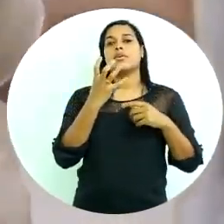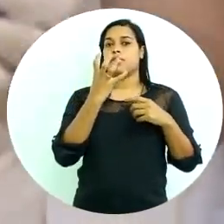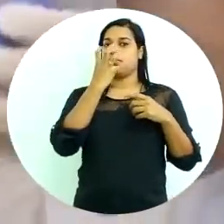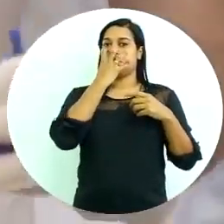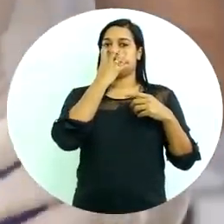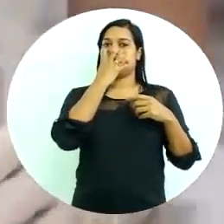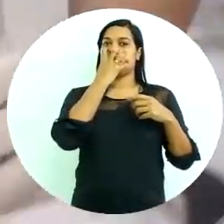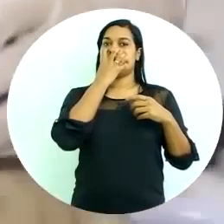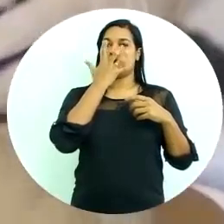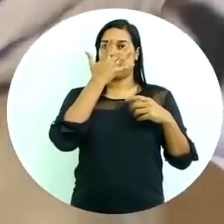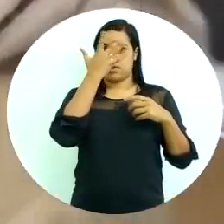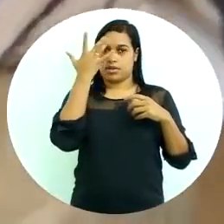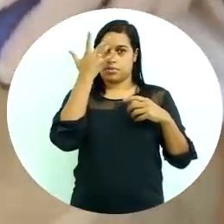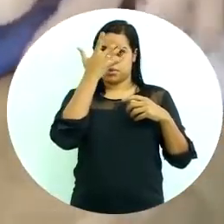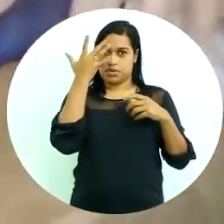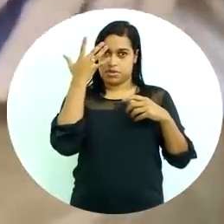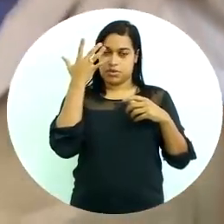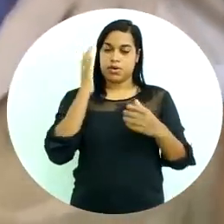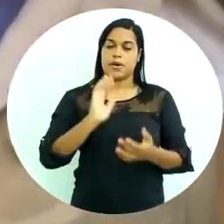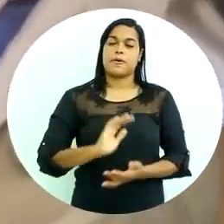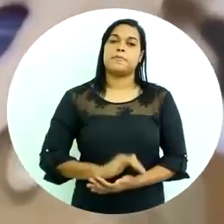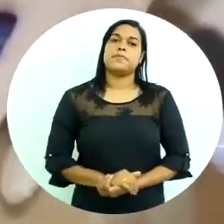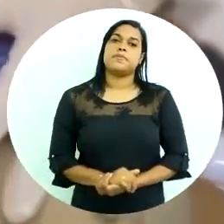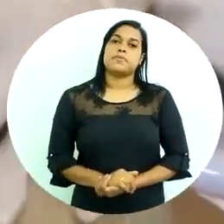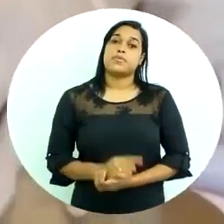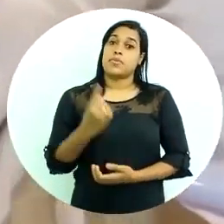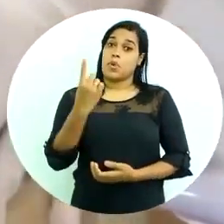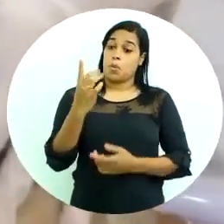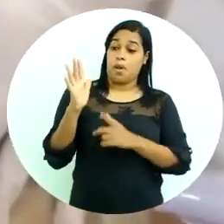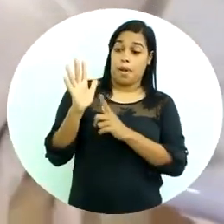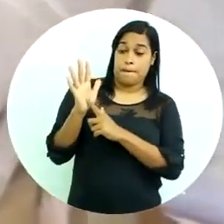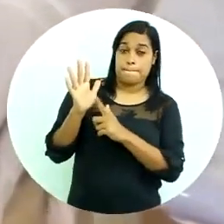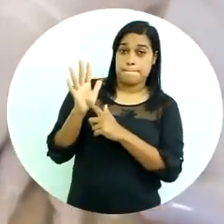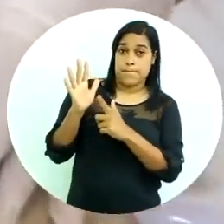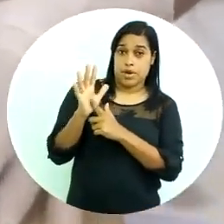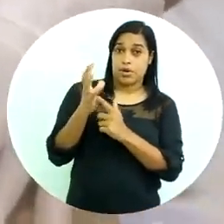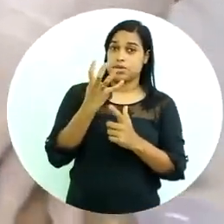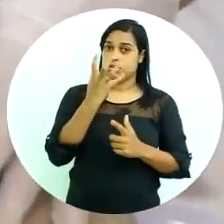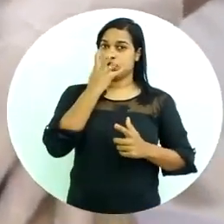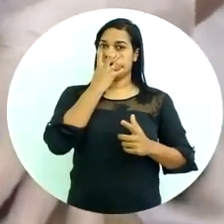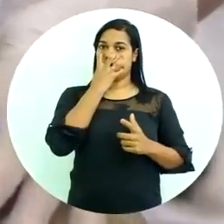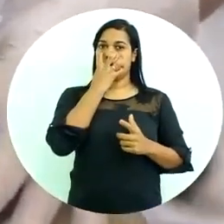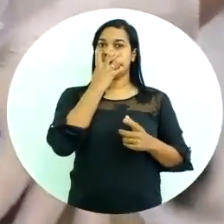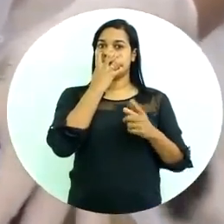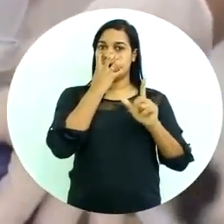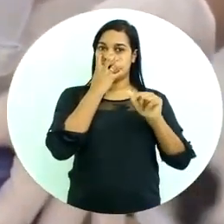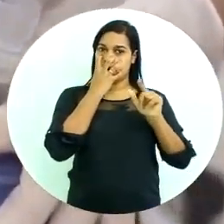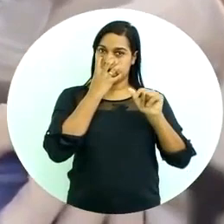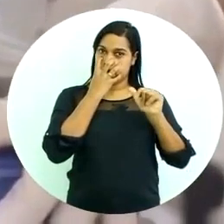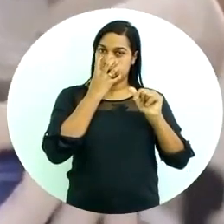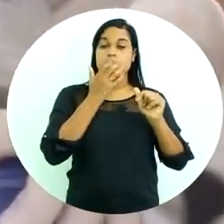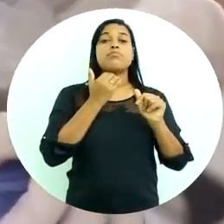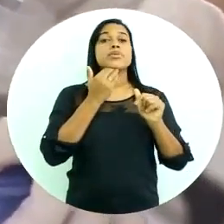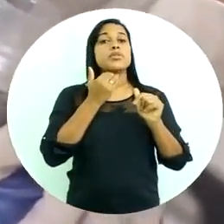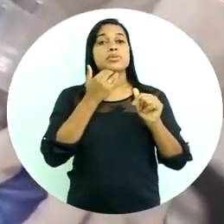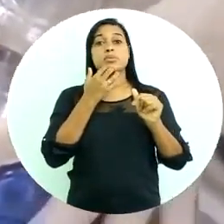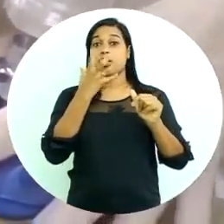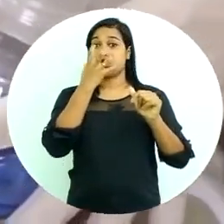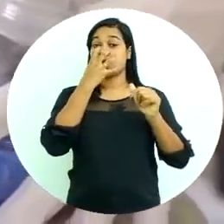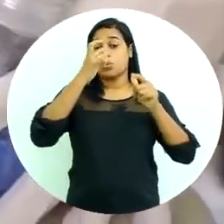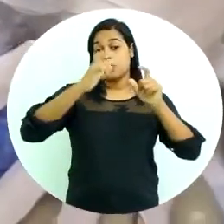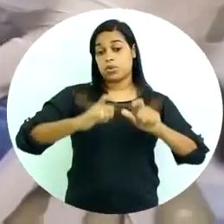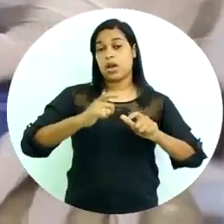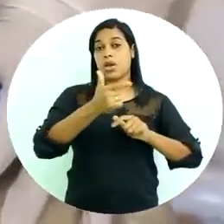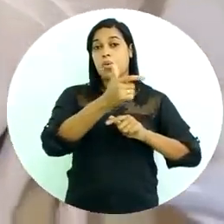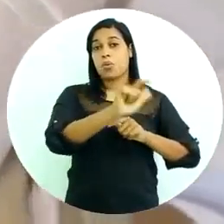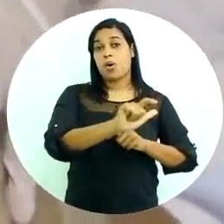posicionar na vítima. Com uma das mãos a gente segura, tá? Essa máscara para ela não sair do local adequado. E com a